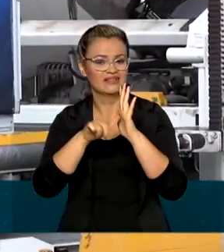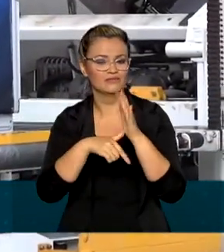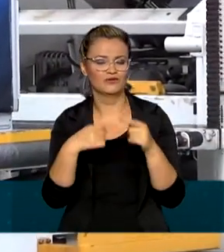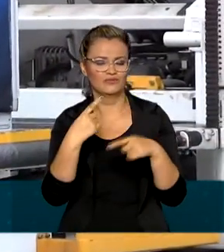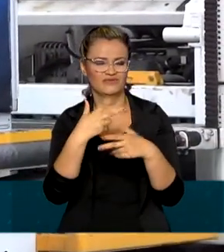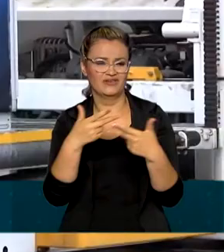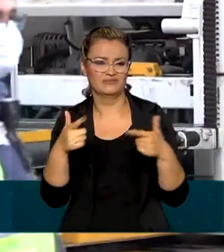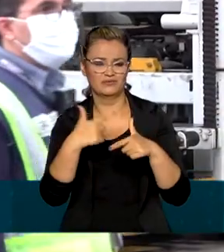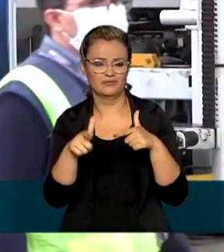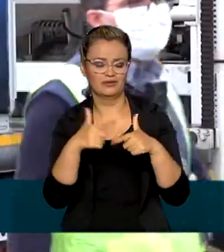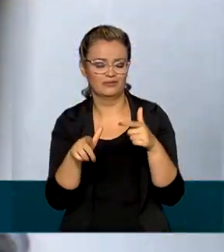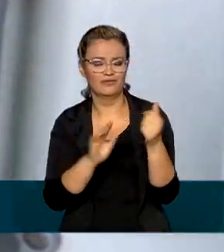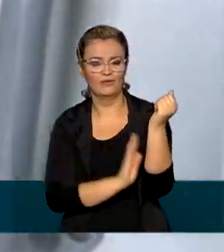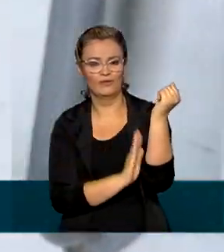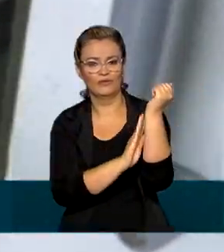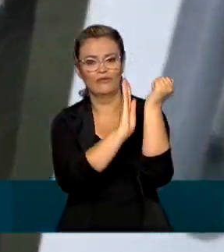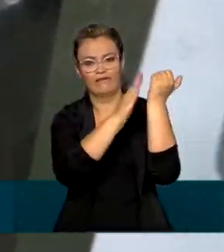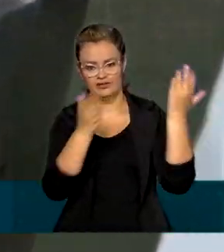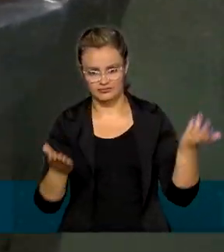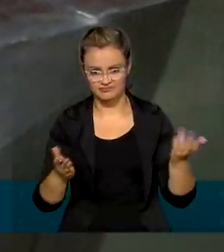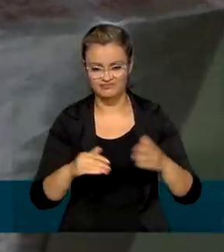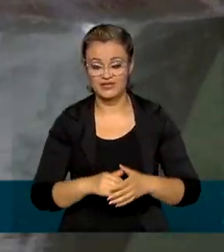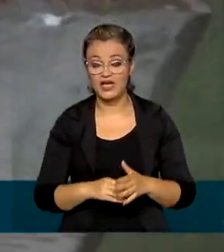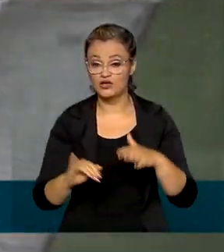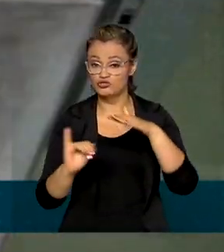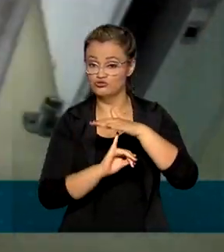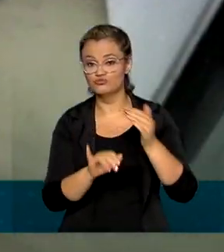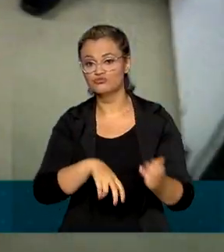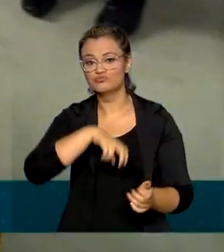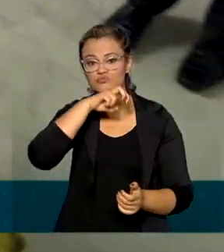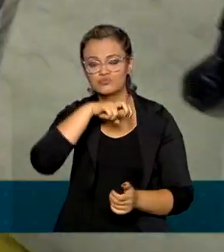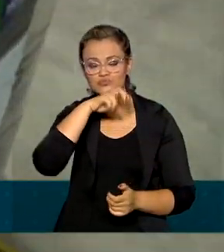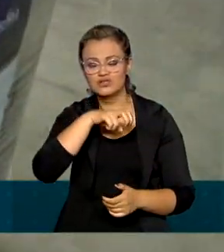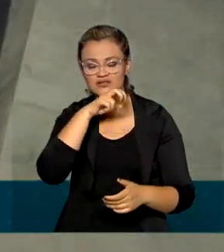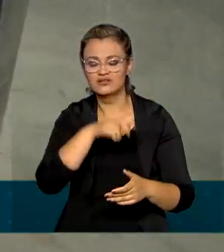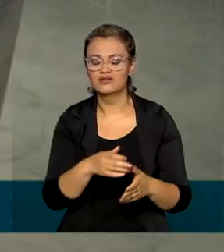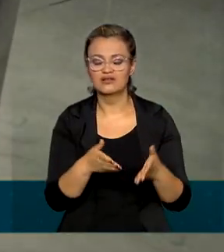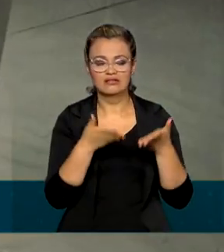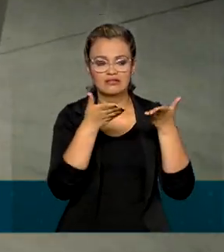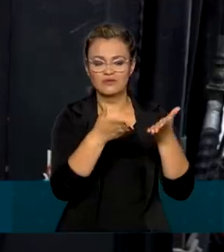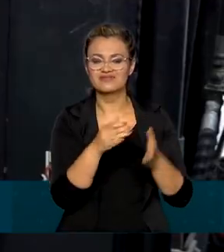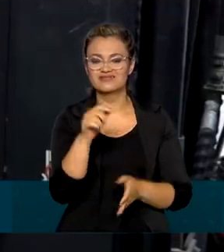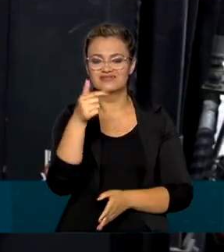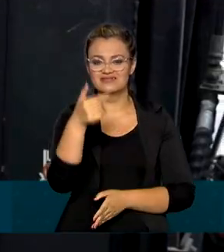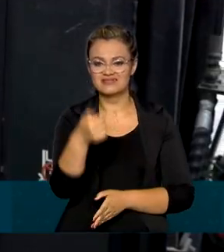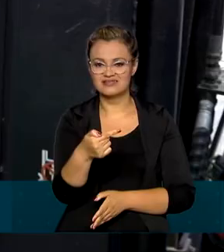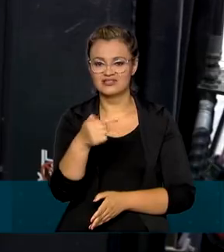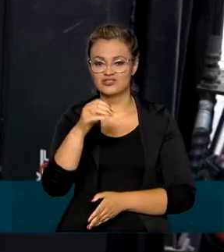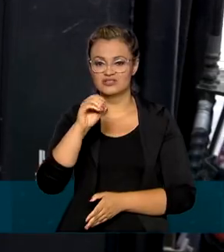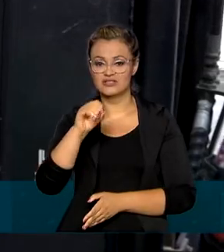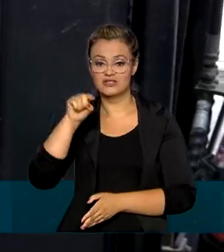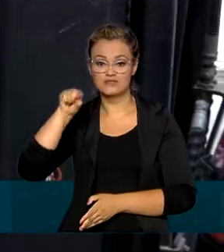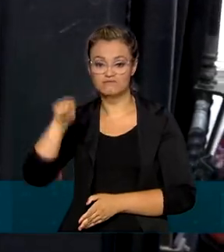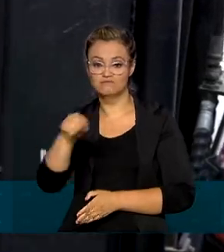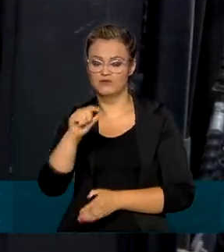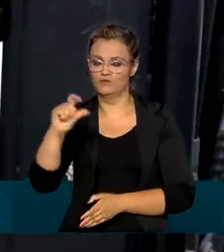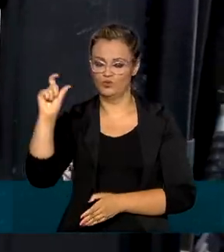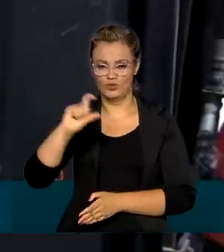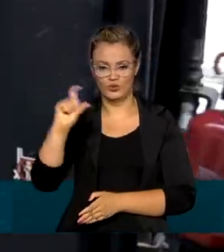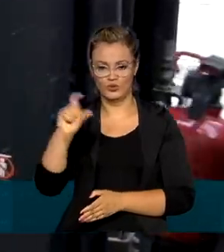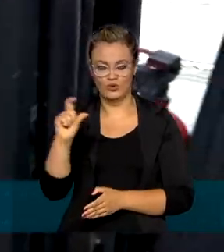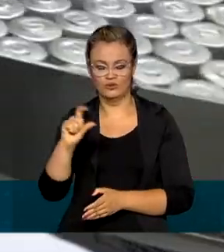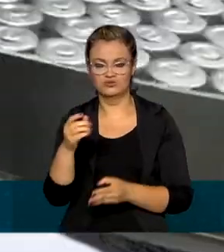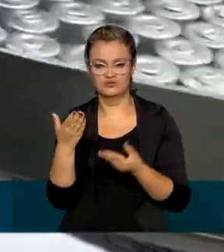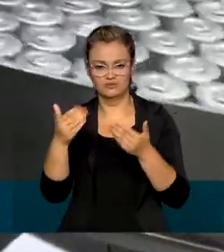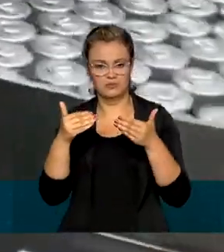burocráticos na importação. O Instituto Butantan entregou mais 700 mil doses da Coronavac ao Ministério